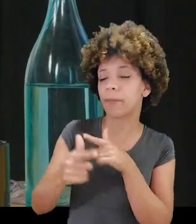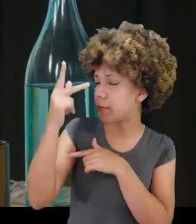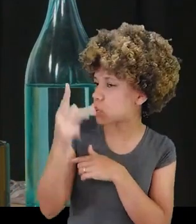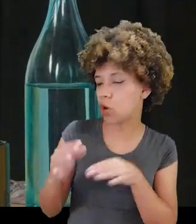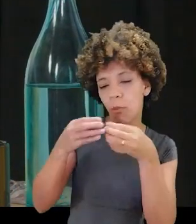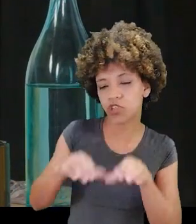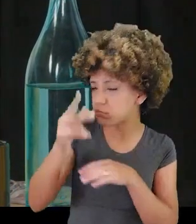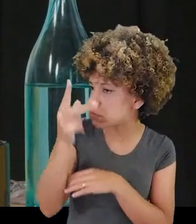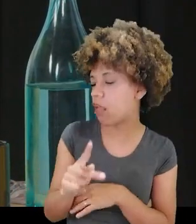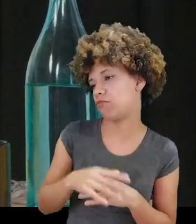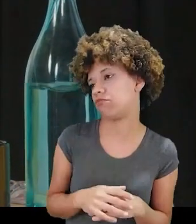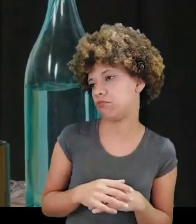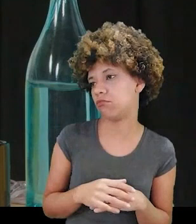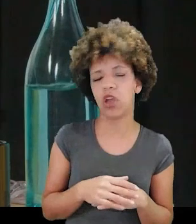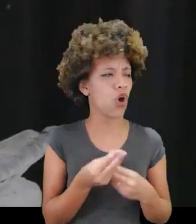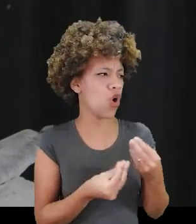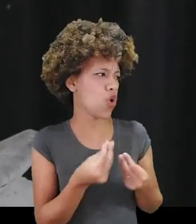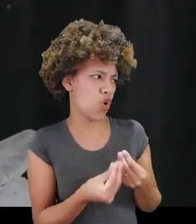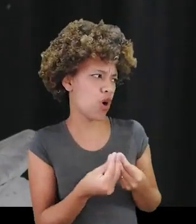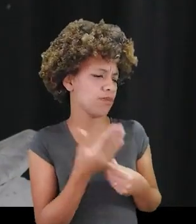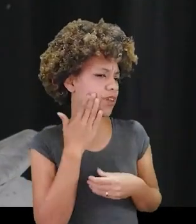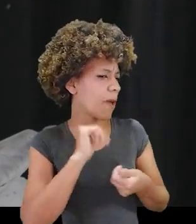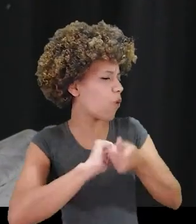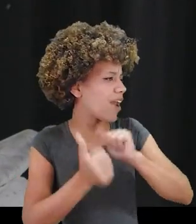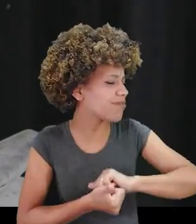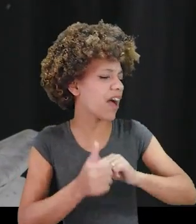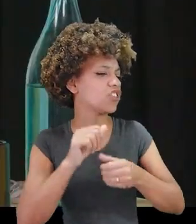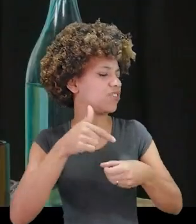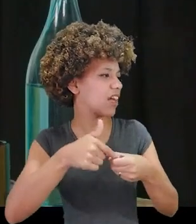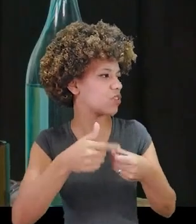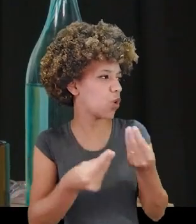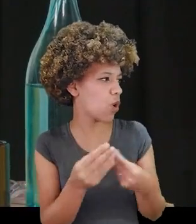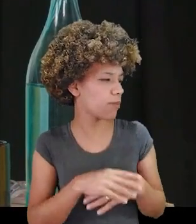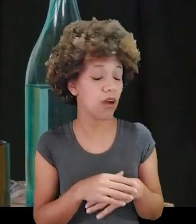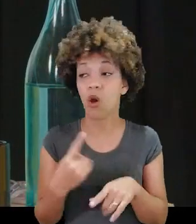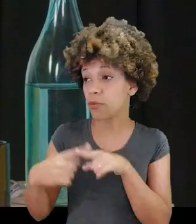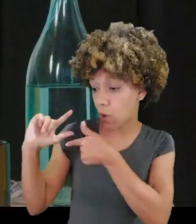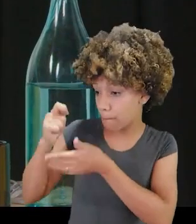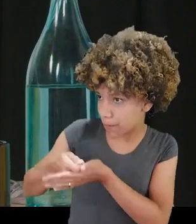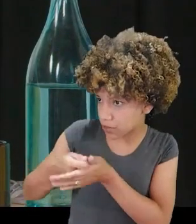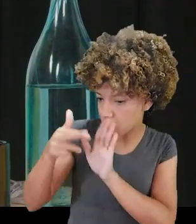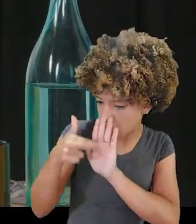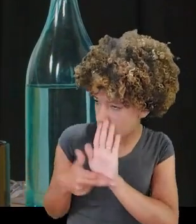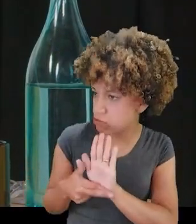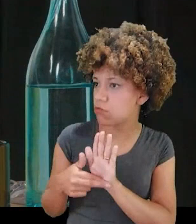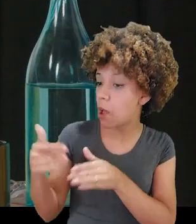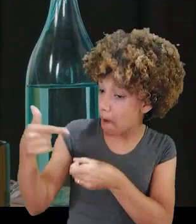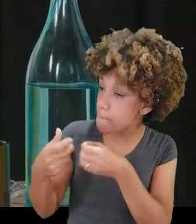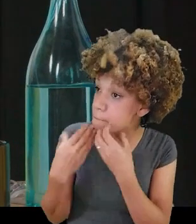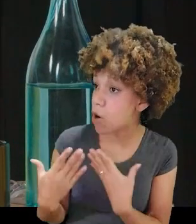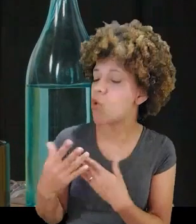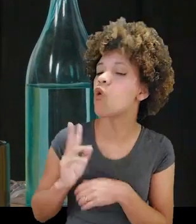o curso é todo dele prejuízo é todo dele como é que você que a gasolina é boa quando acontece isso quando você segue um padrão você